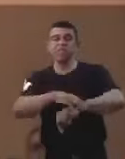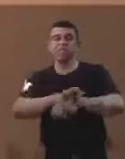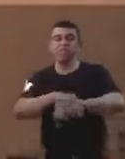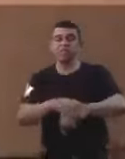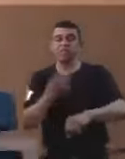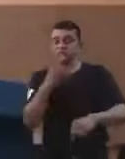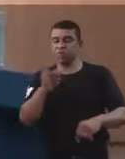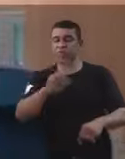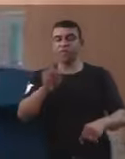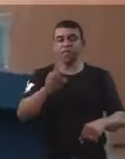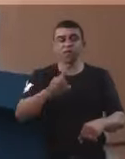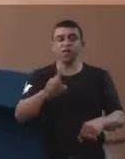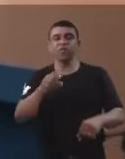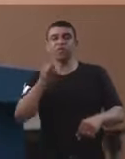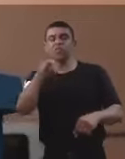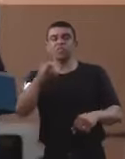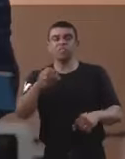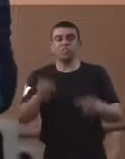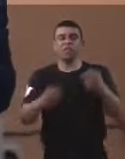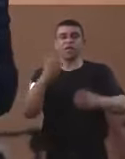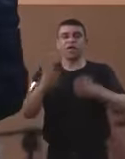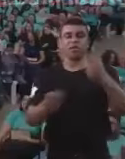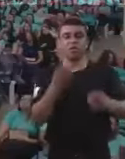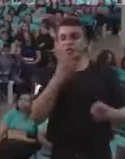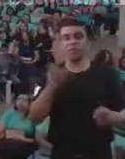te garantir a eternidade.